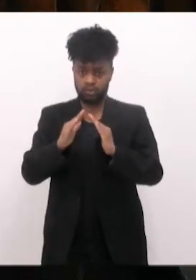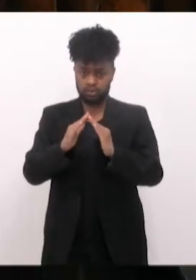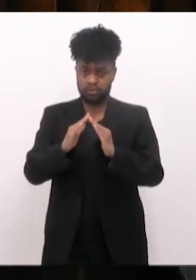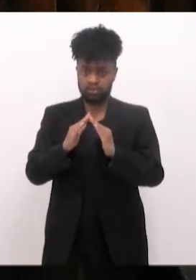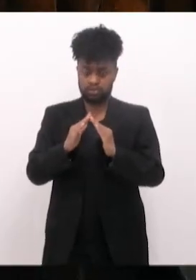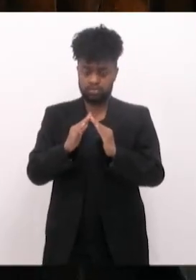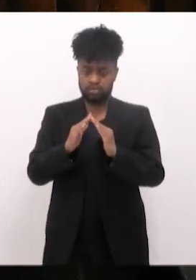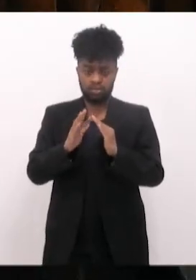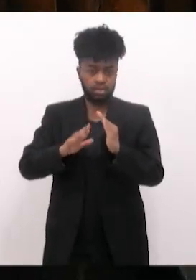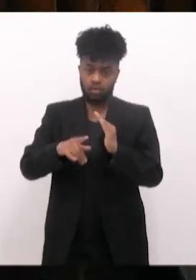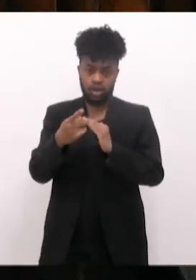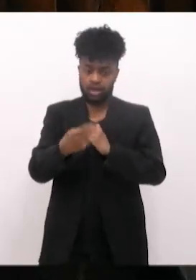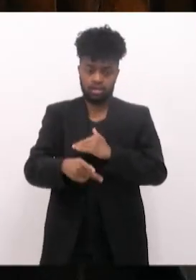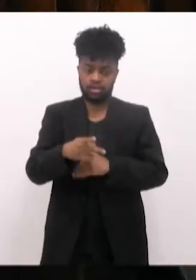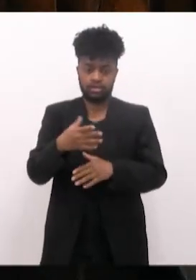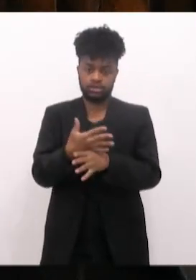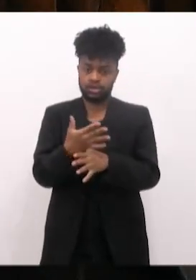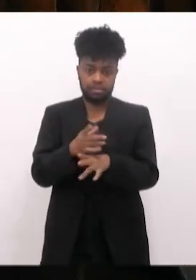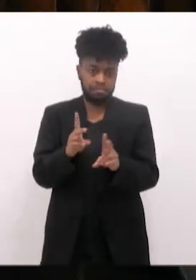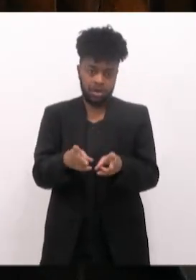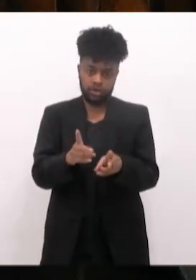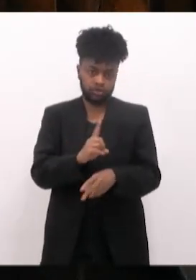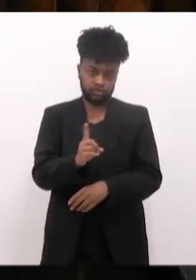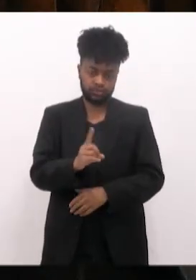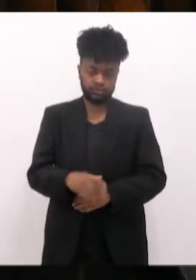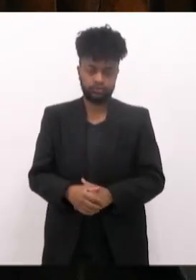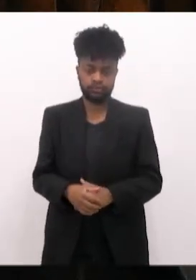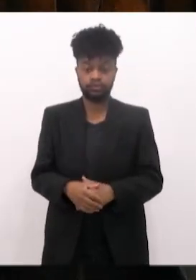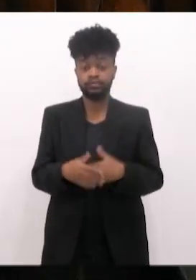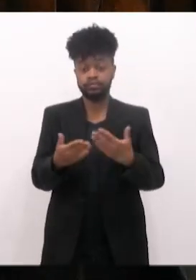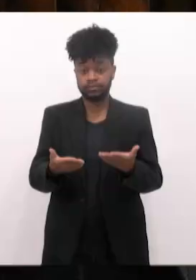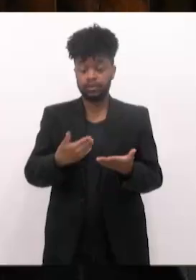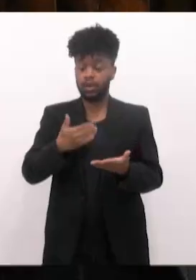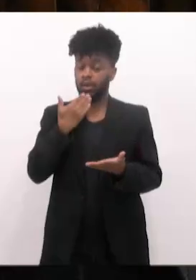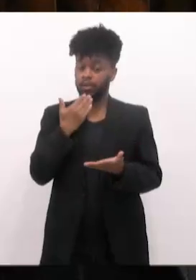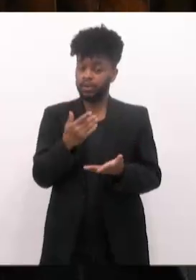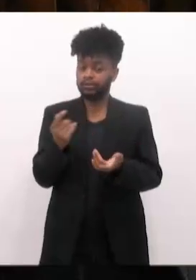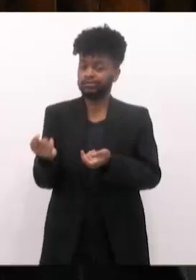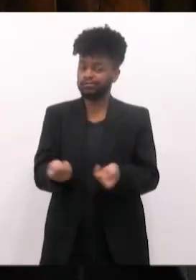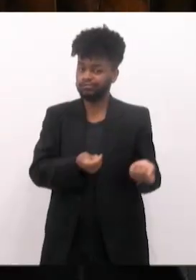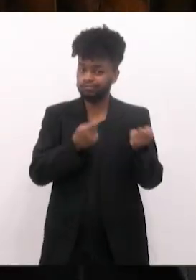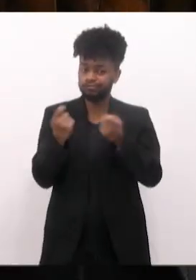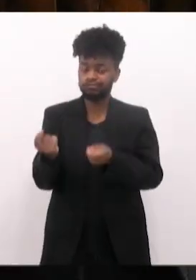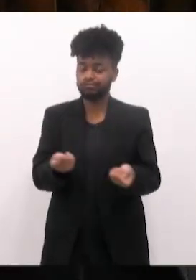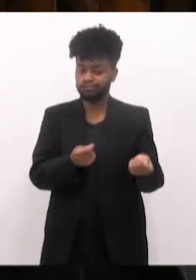não é em Duque de Caxias. E eu venho pedindo constantemente